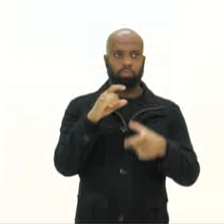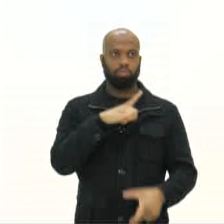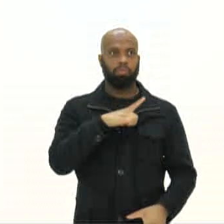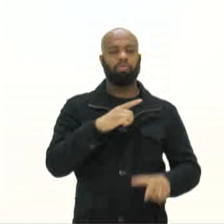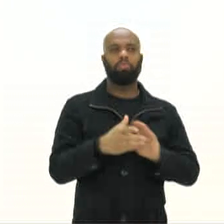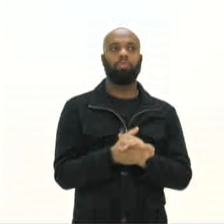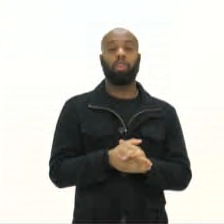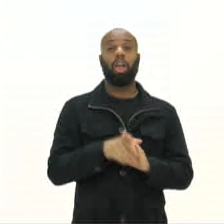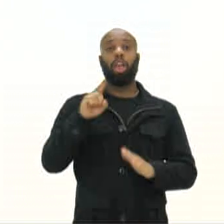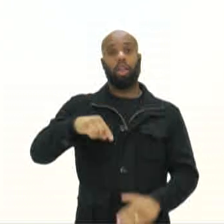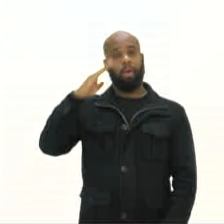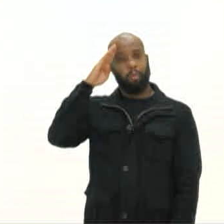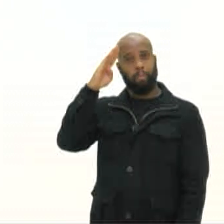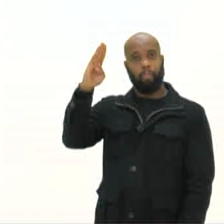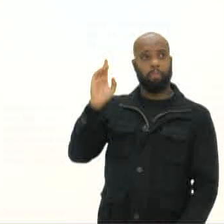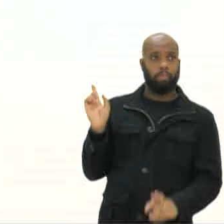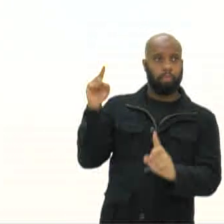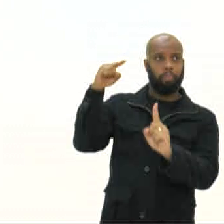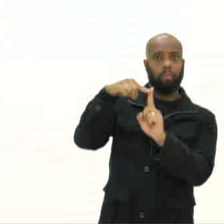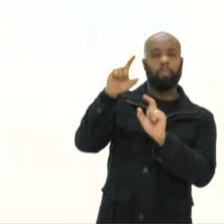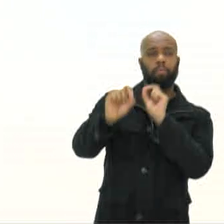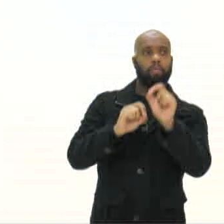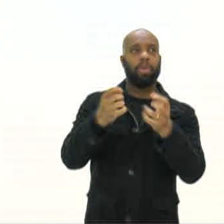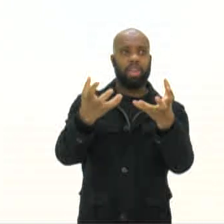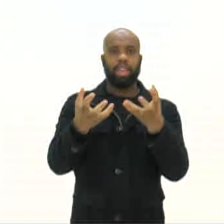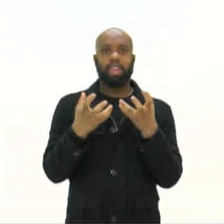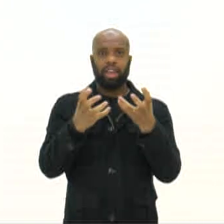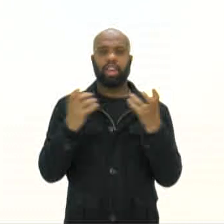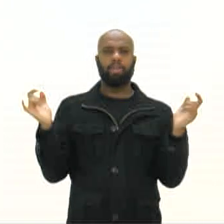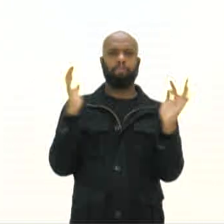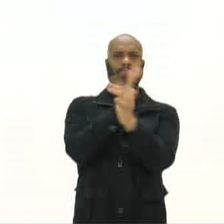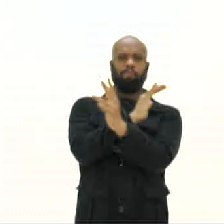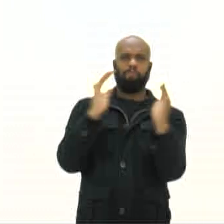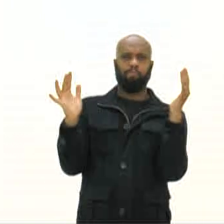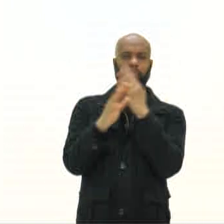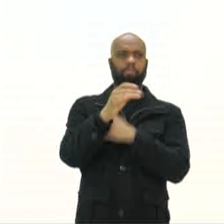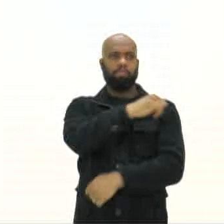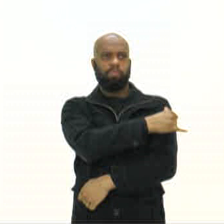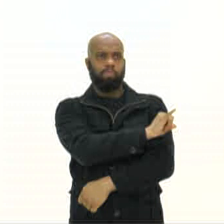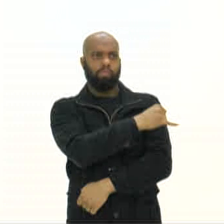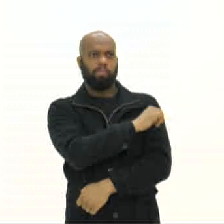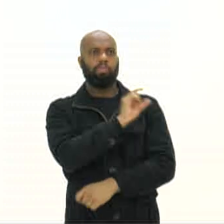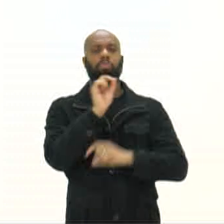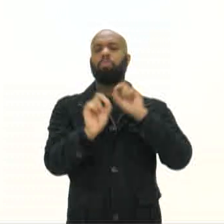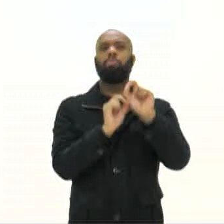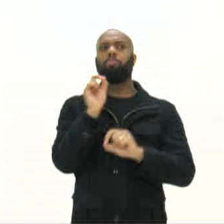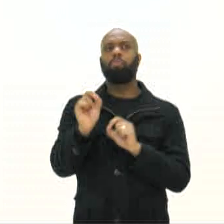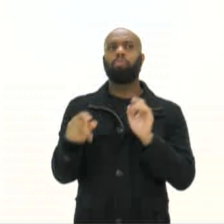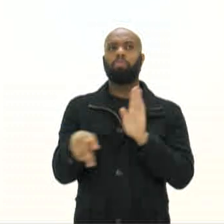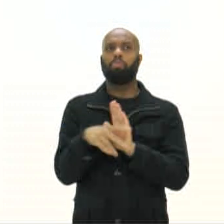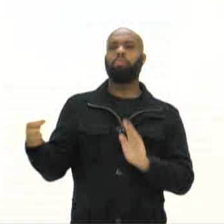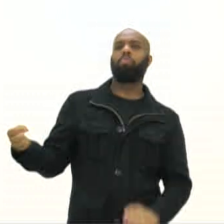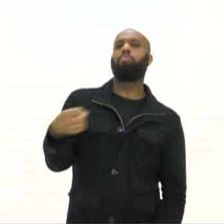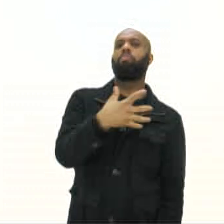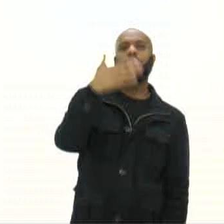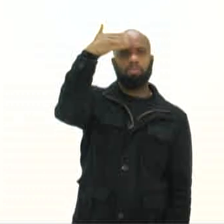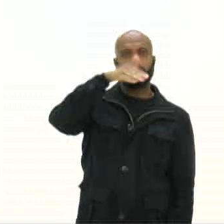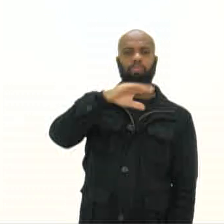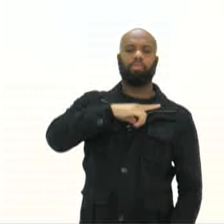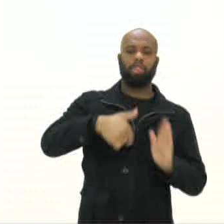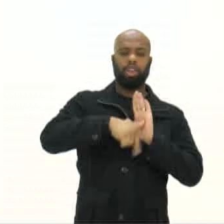o seu principal objetivo era civilizar a capital. O principal objetivo de quem? Da nova república que foi